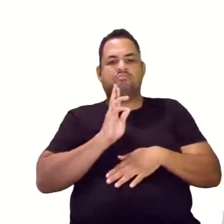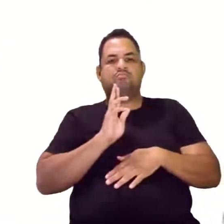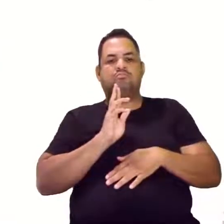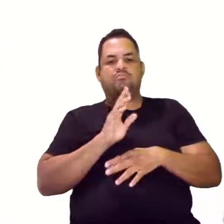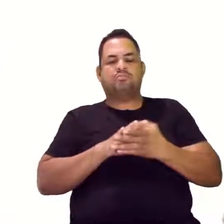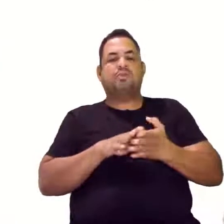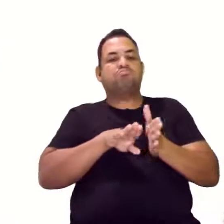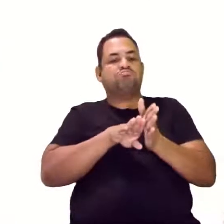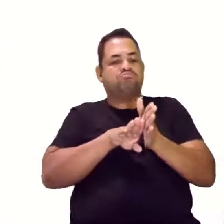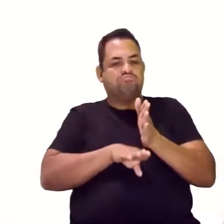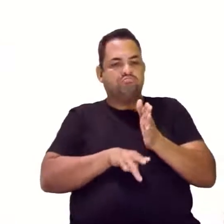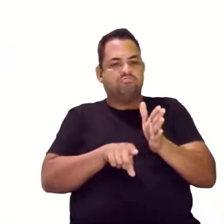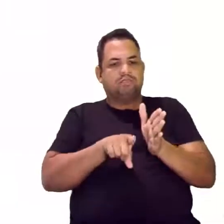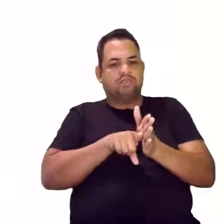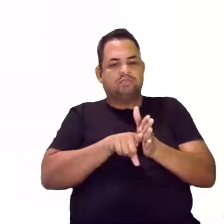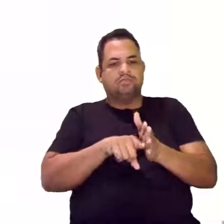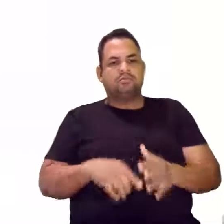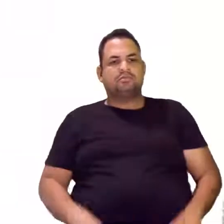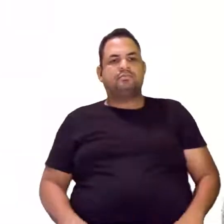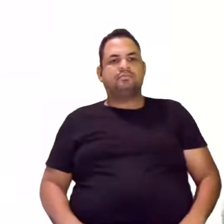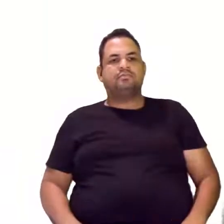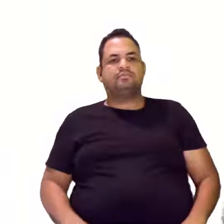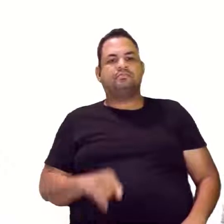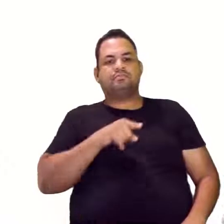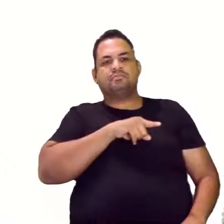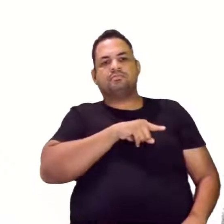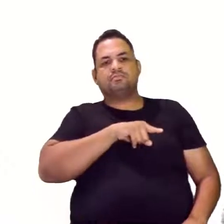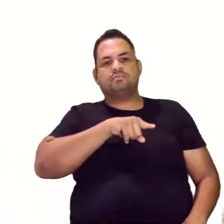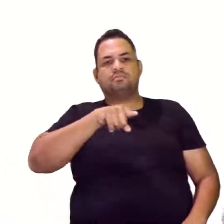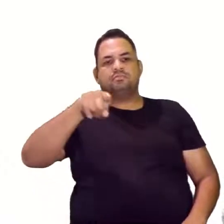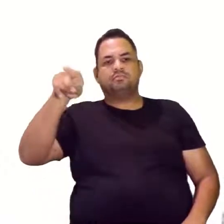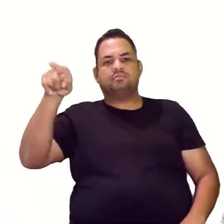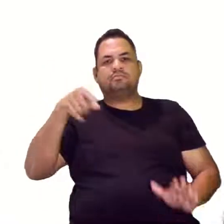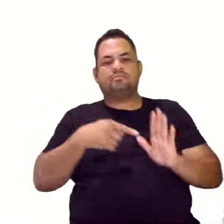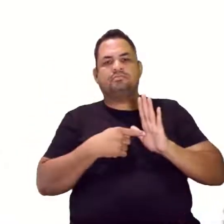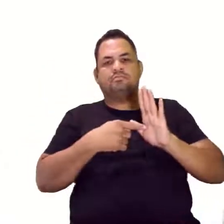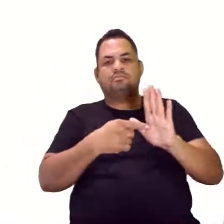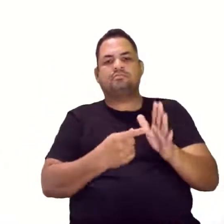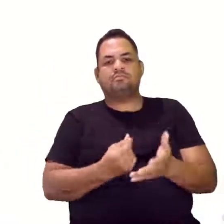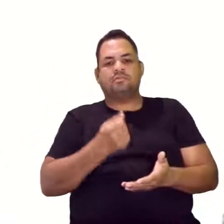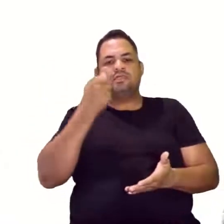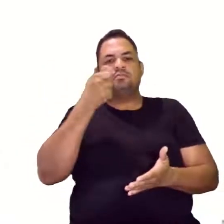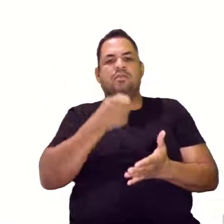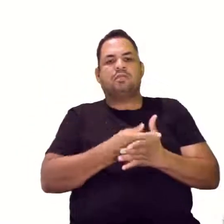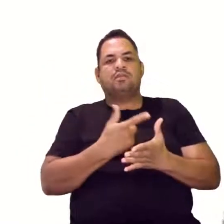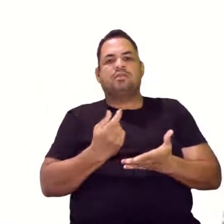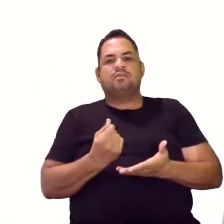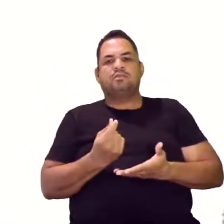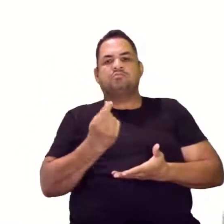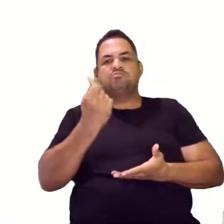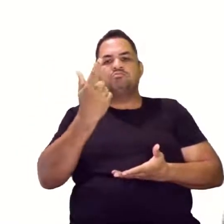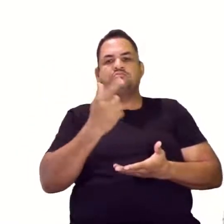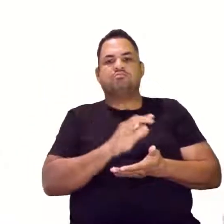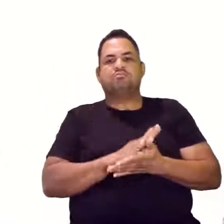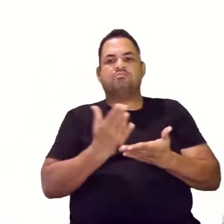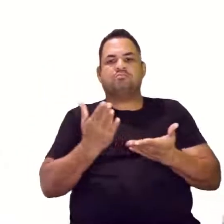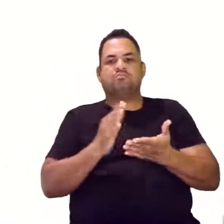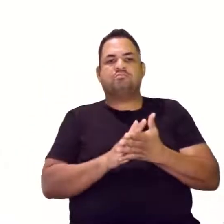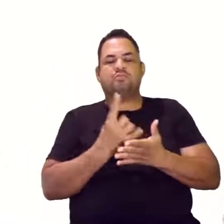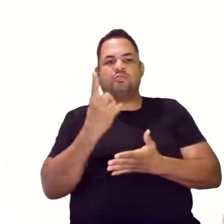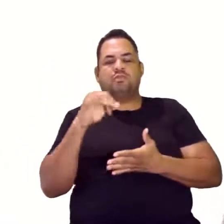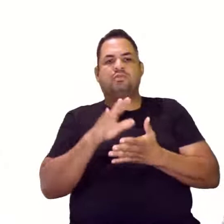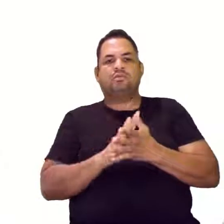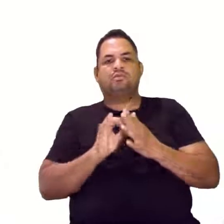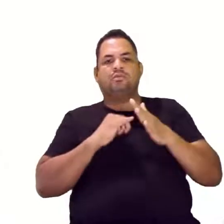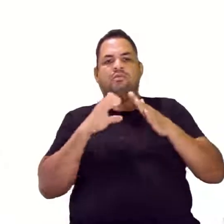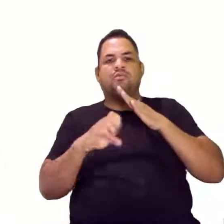uma subtração. E aí o gráfico apresenta as receitas e despesas em milhão de real de uma